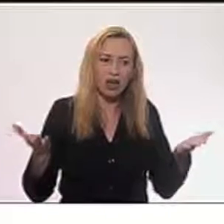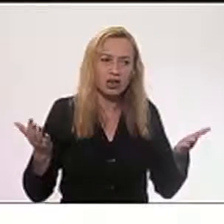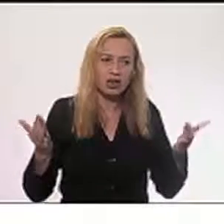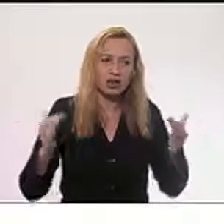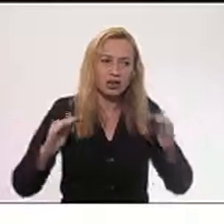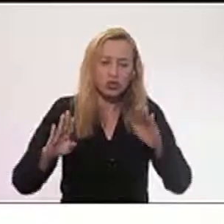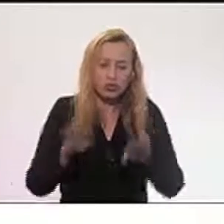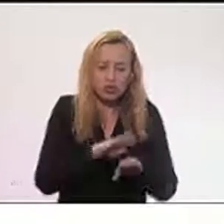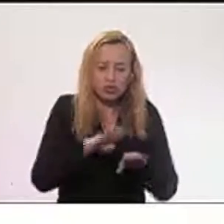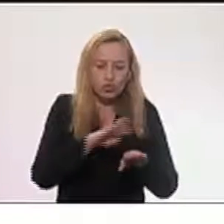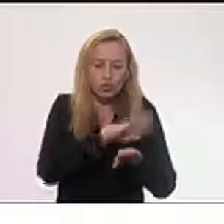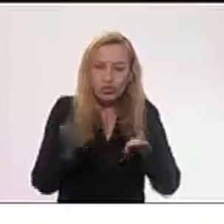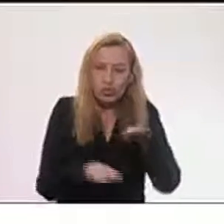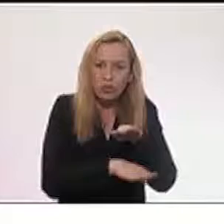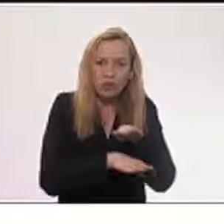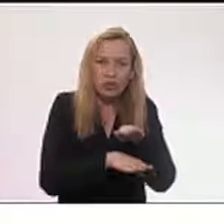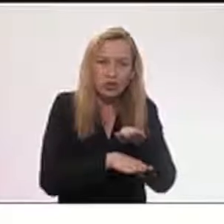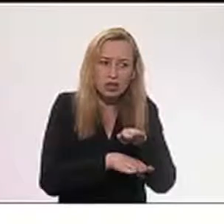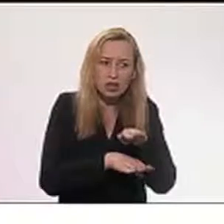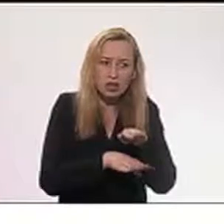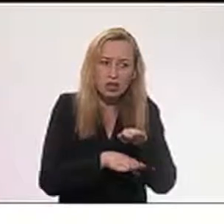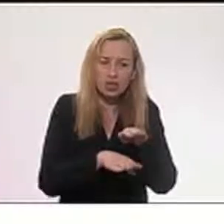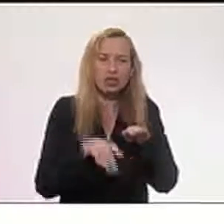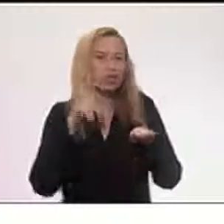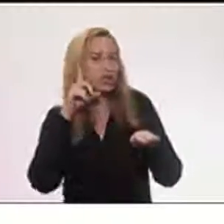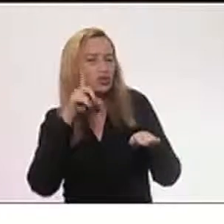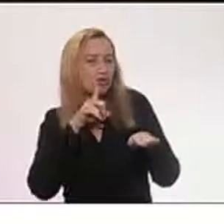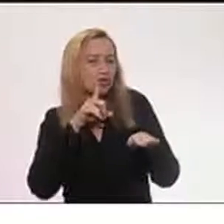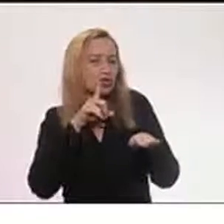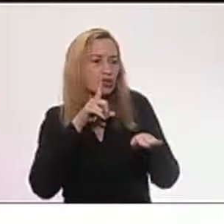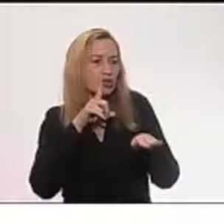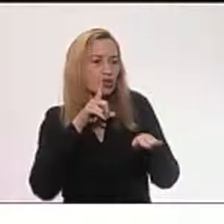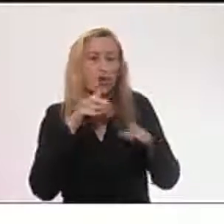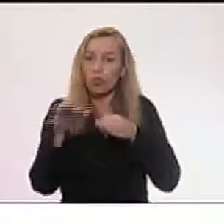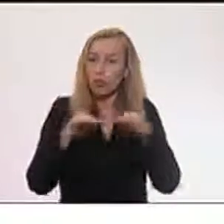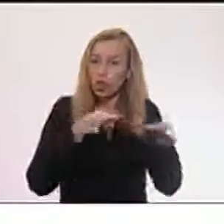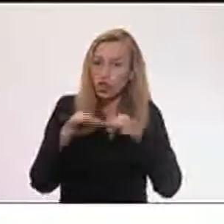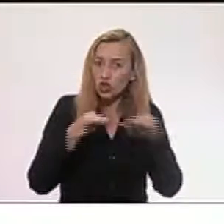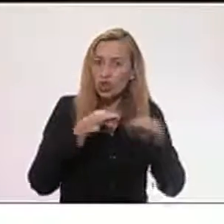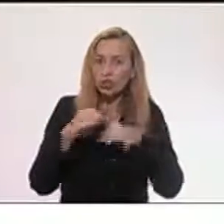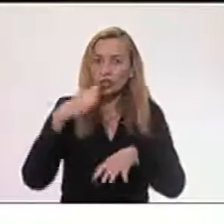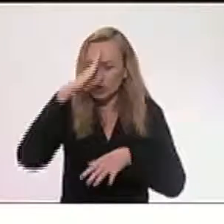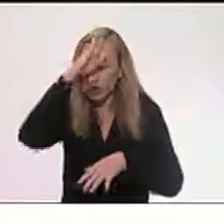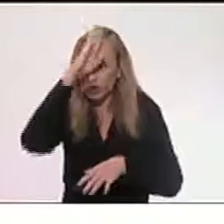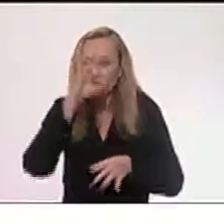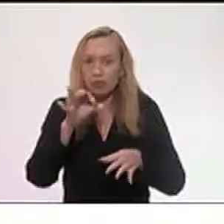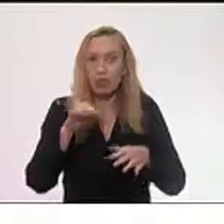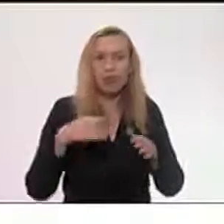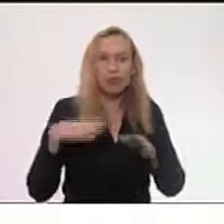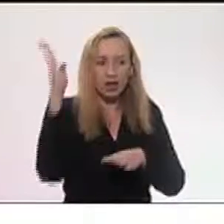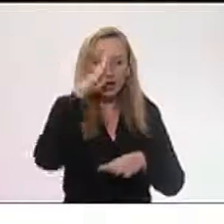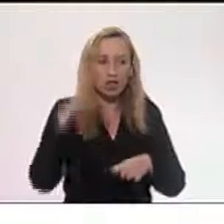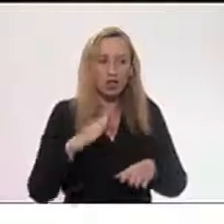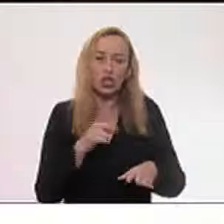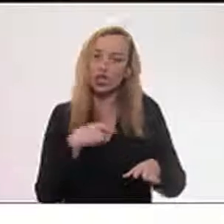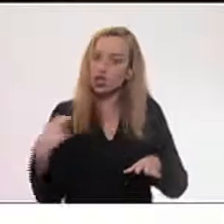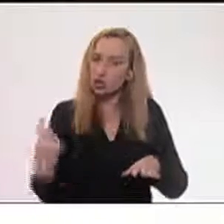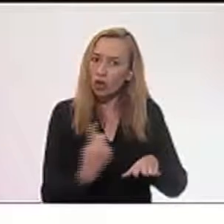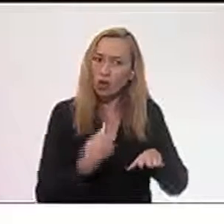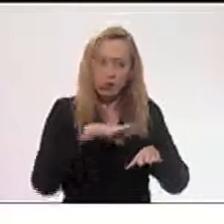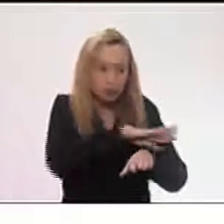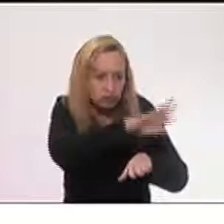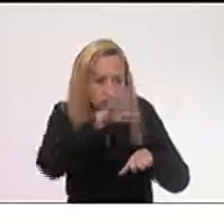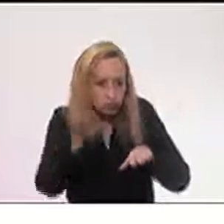submissa, principalmente na relação com os Estados Unidos, o projeto de Bolsonaro para o Brasil é que nós sejamos, pura e simplesmente,